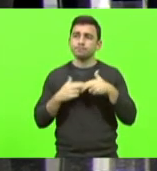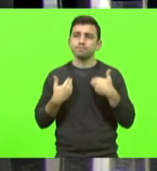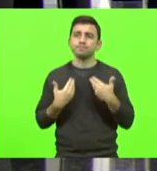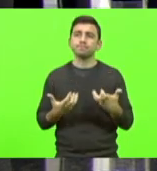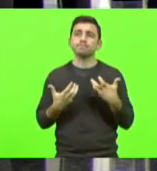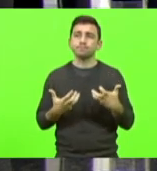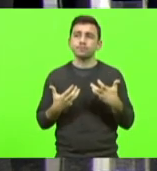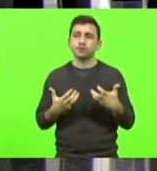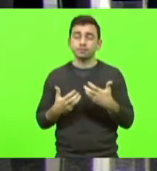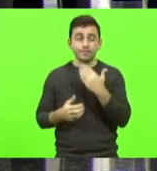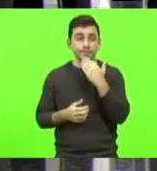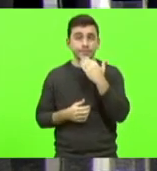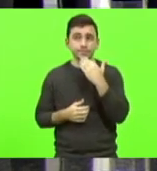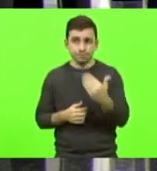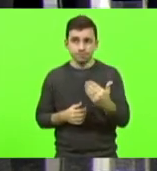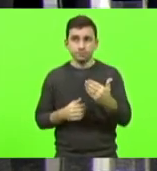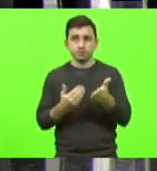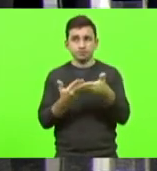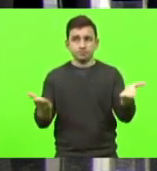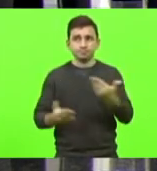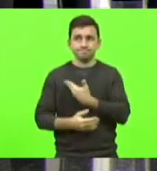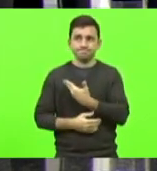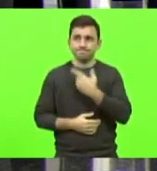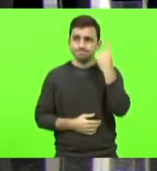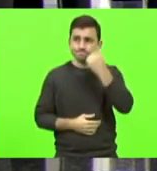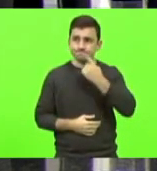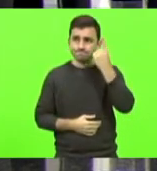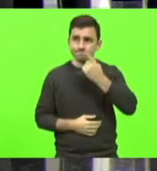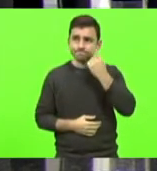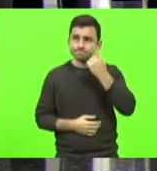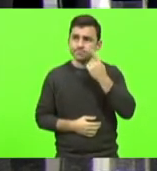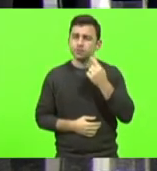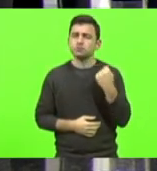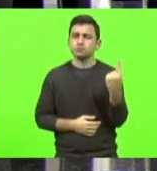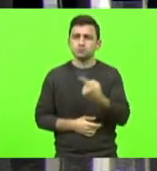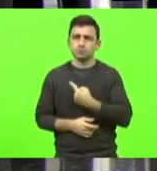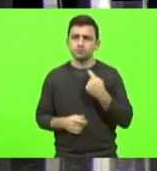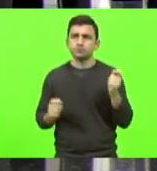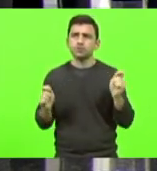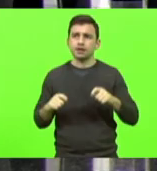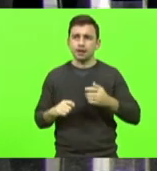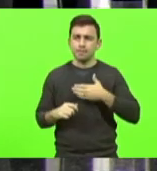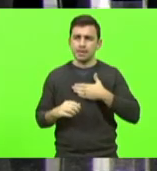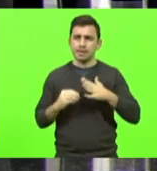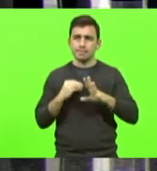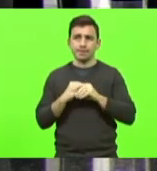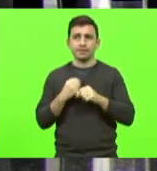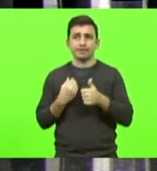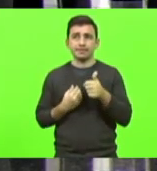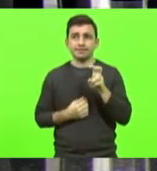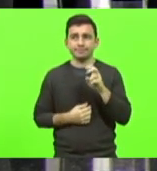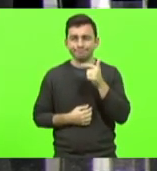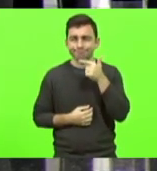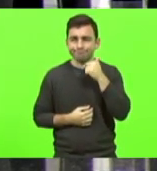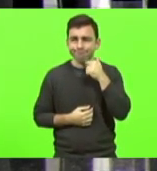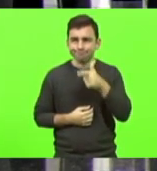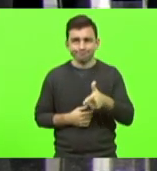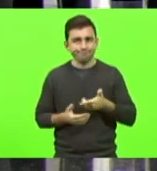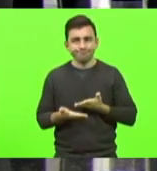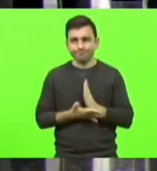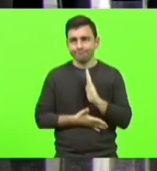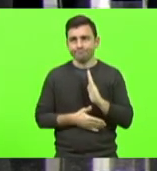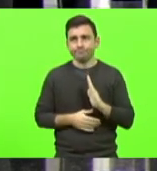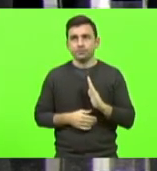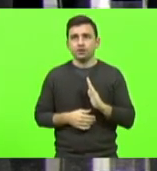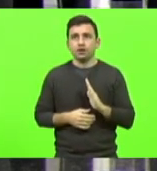faço um apelo aos colegas deputados que nós possamos já que a minha emenda nº 15 não passou que nós